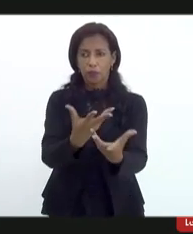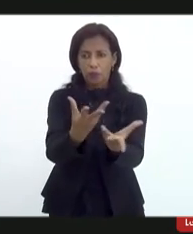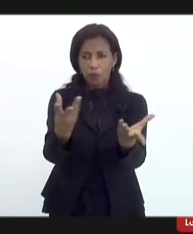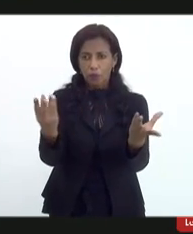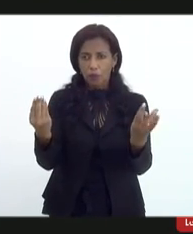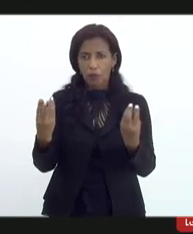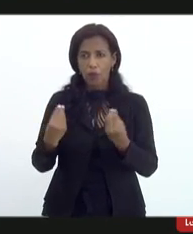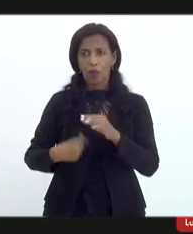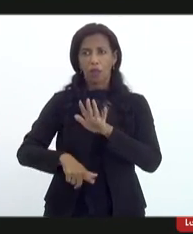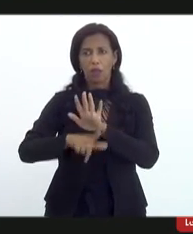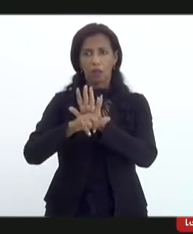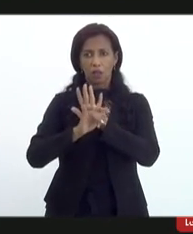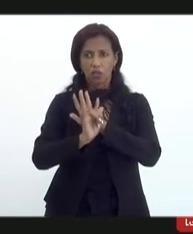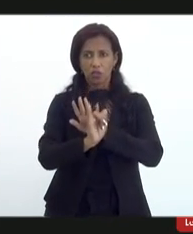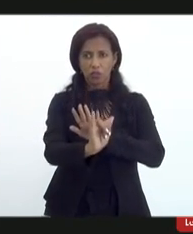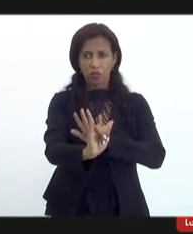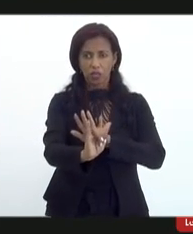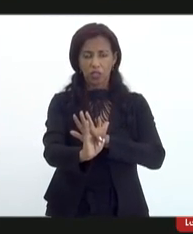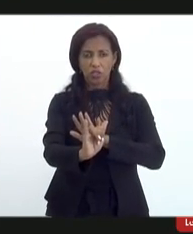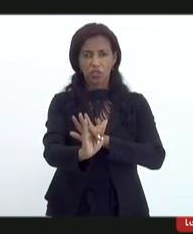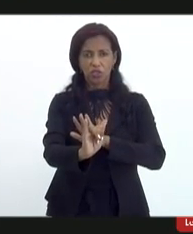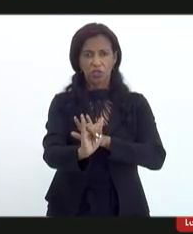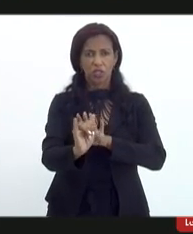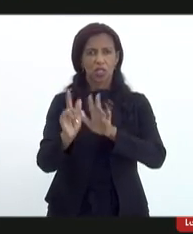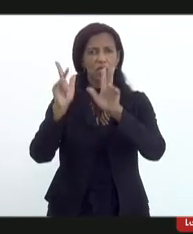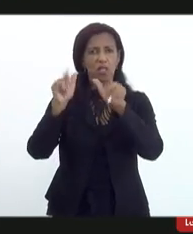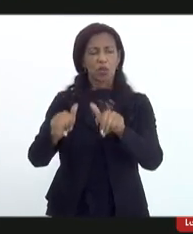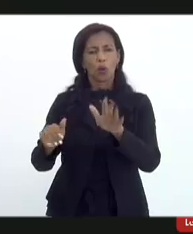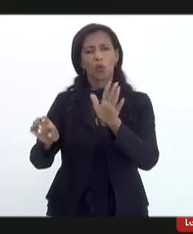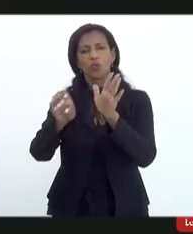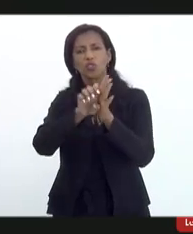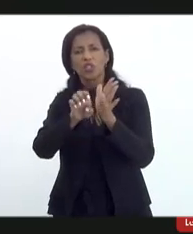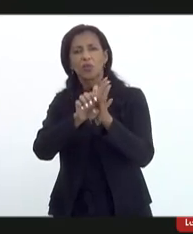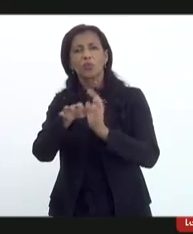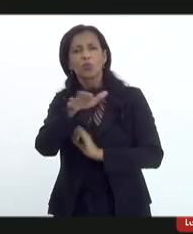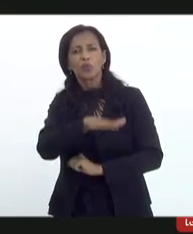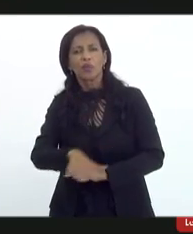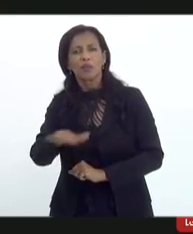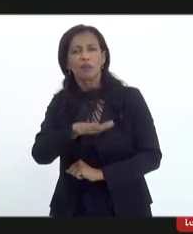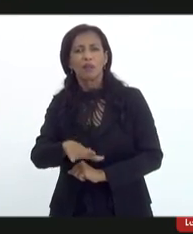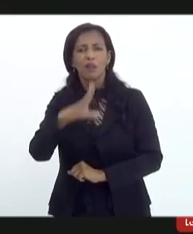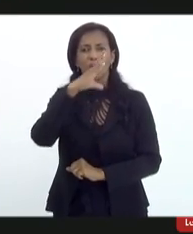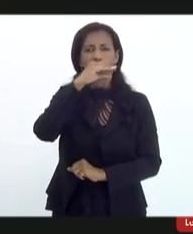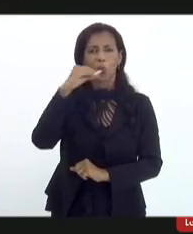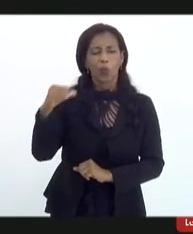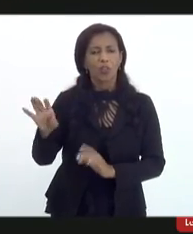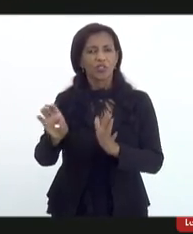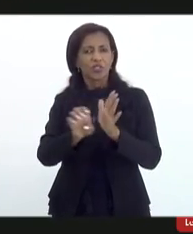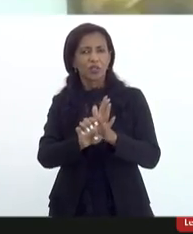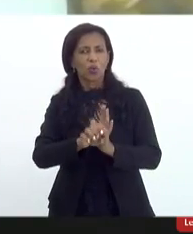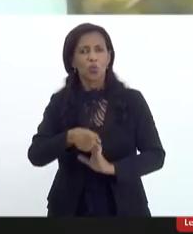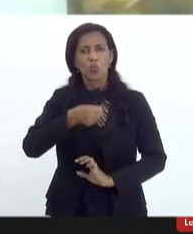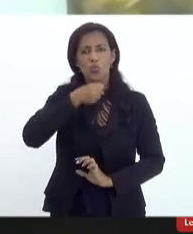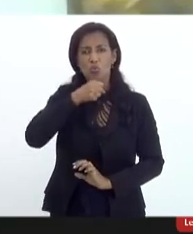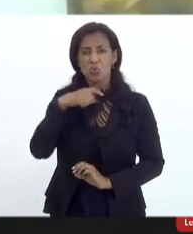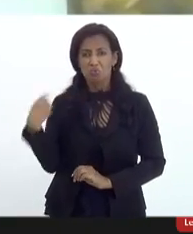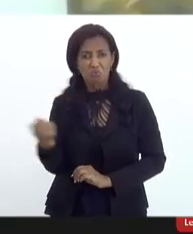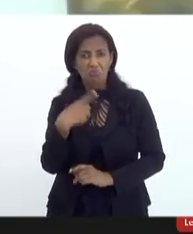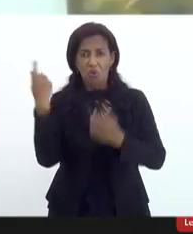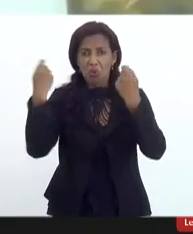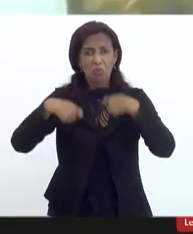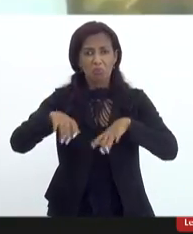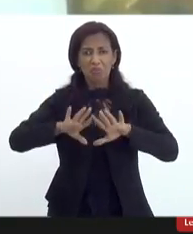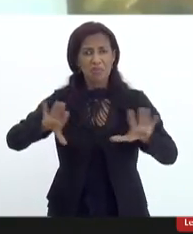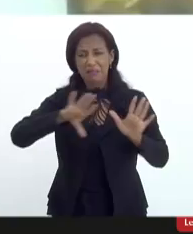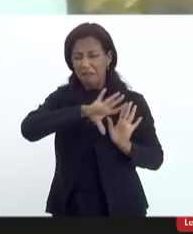muitas das leis que são como o Estatuto da Criança e do Adolescente, o Estatuto do Idoso, para nós não precisa